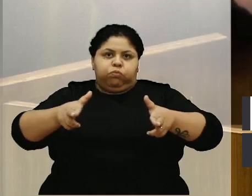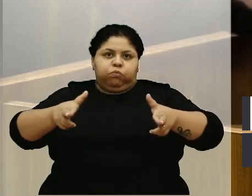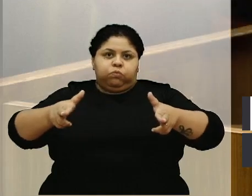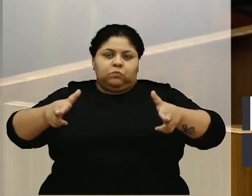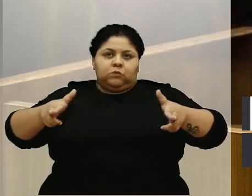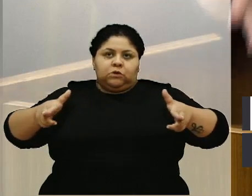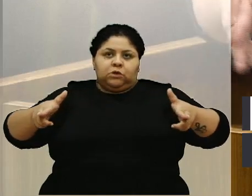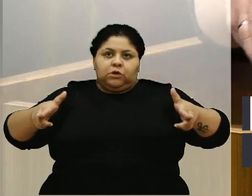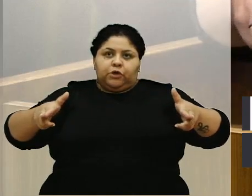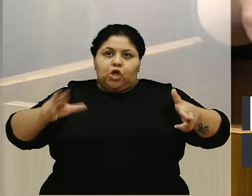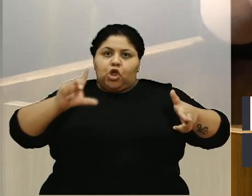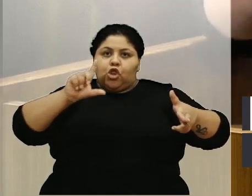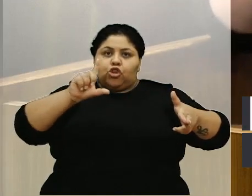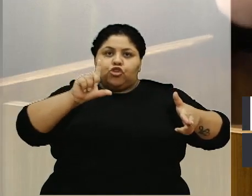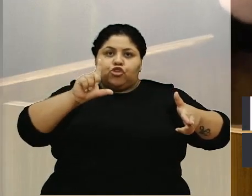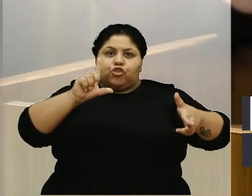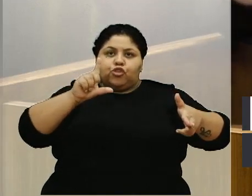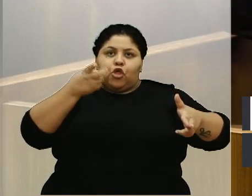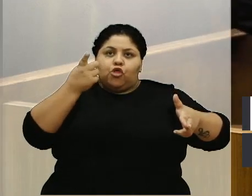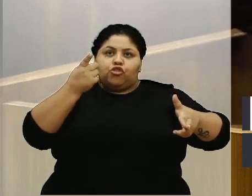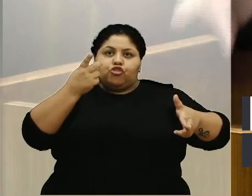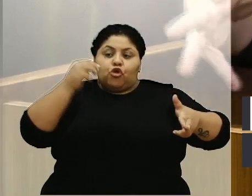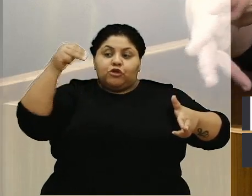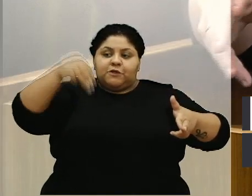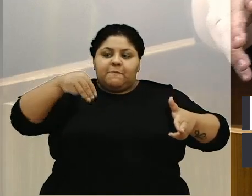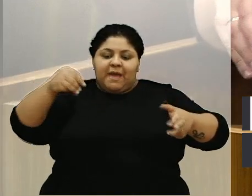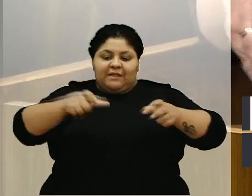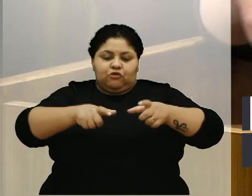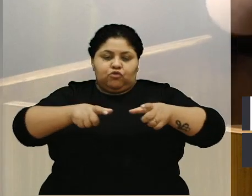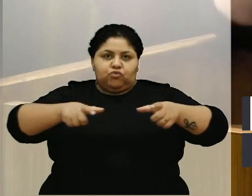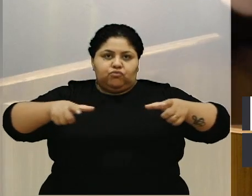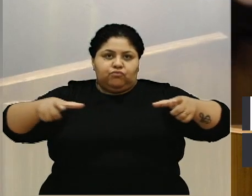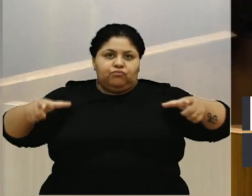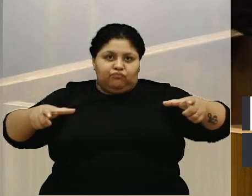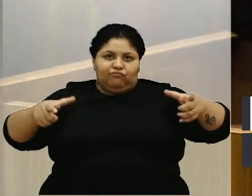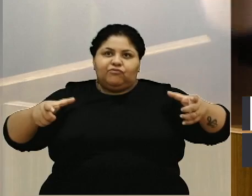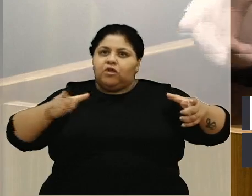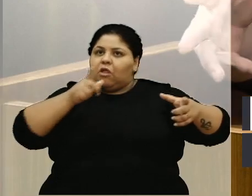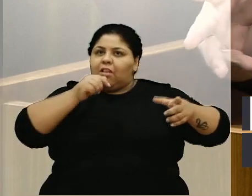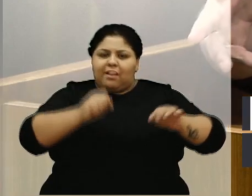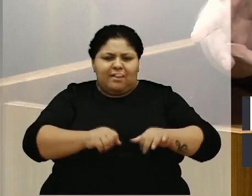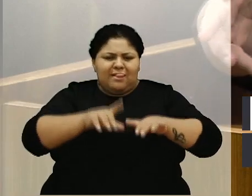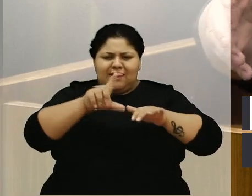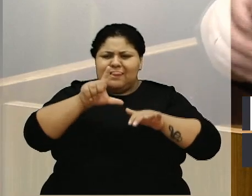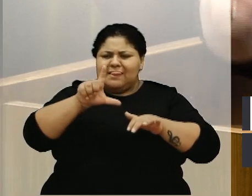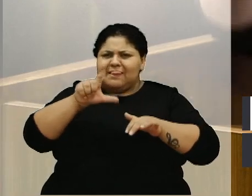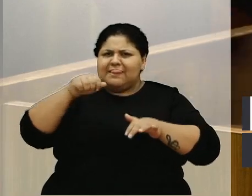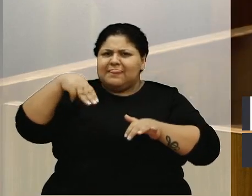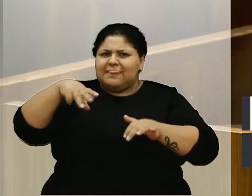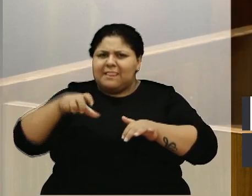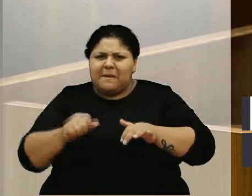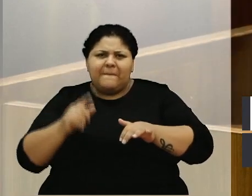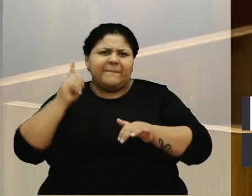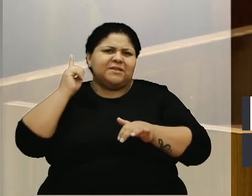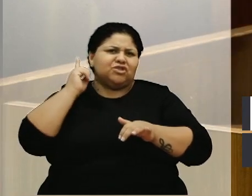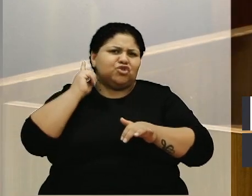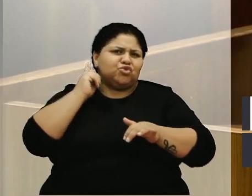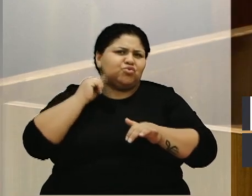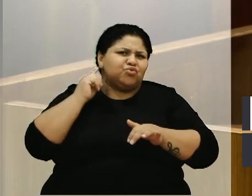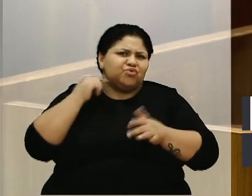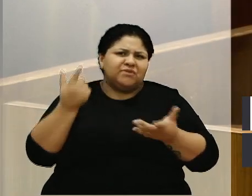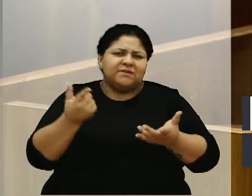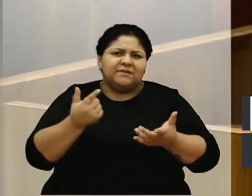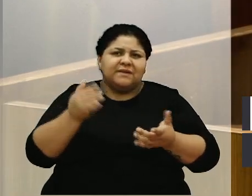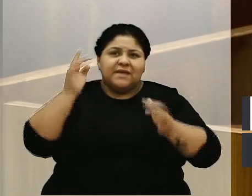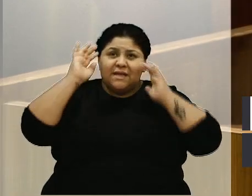a questão do lodo, dos galhos, muita sujeira que entrou. Imagina que tem